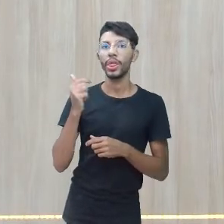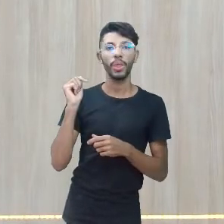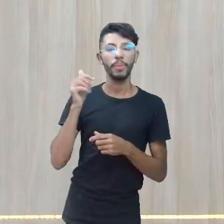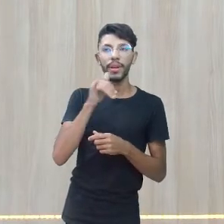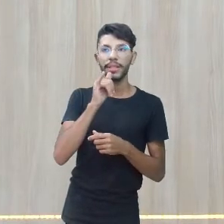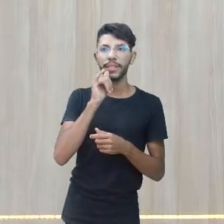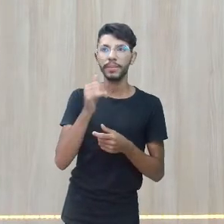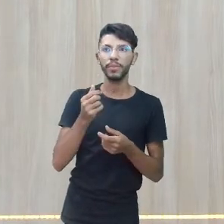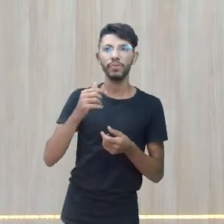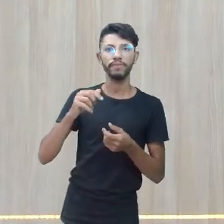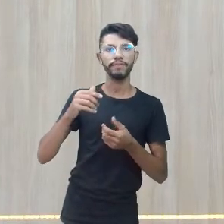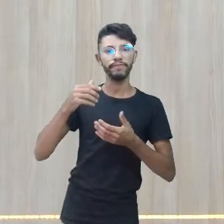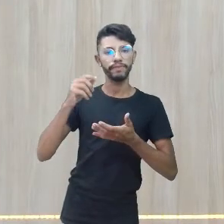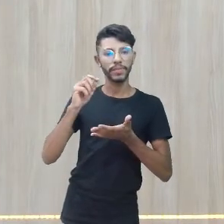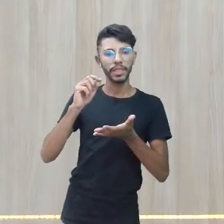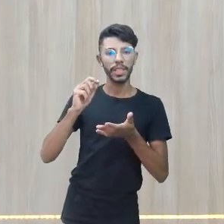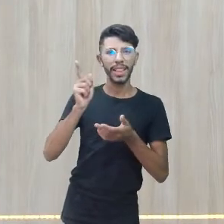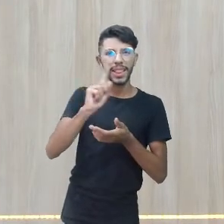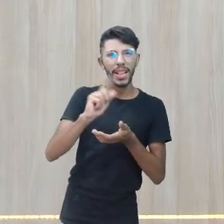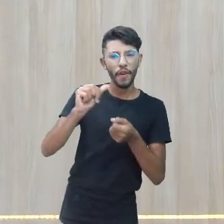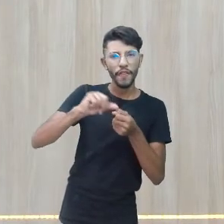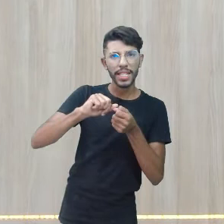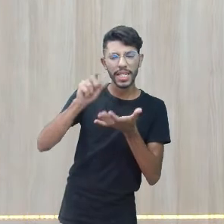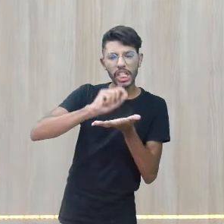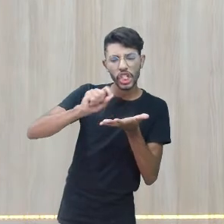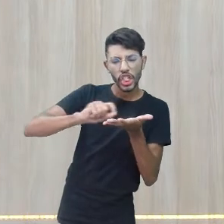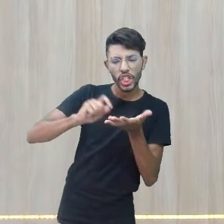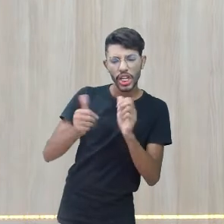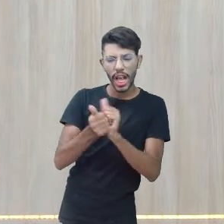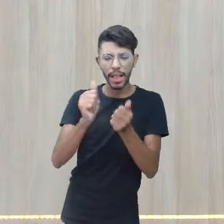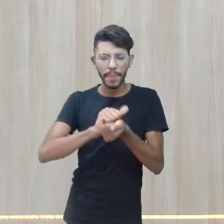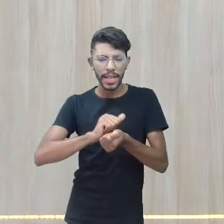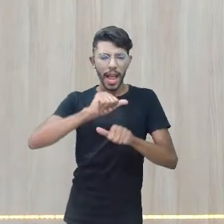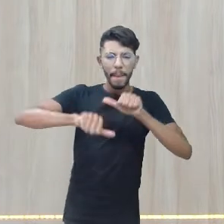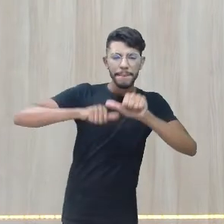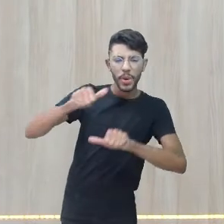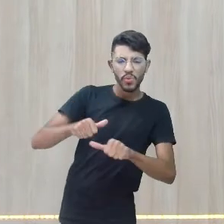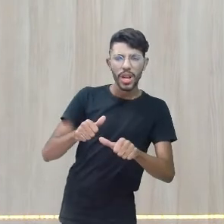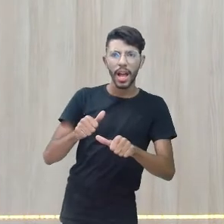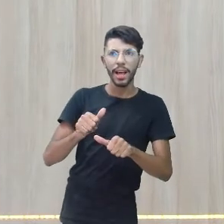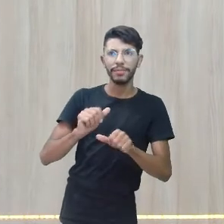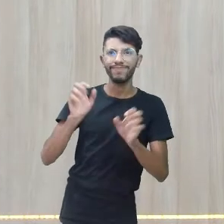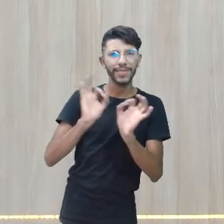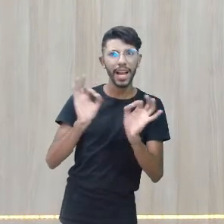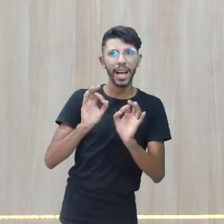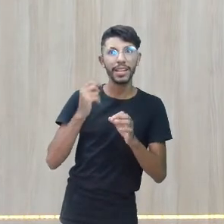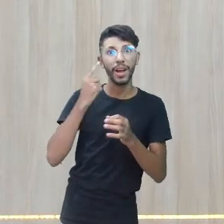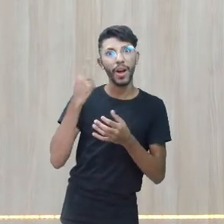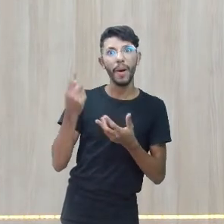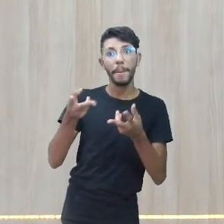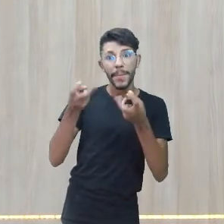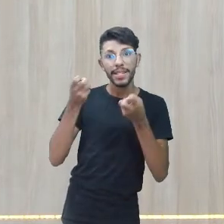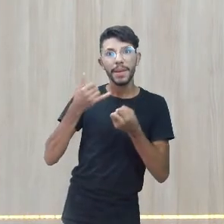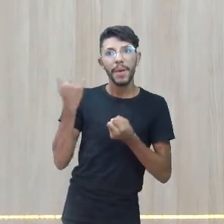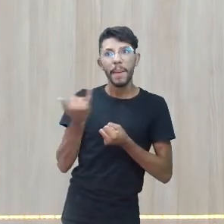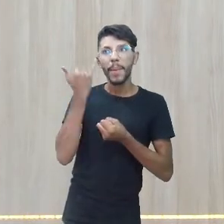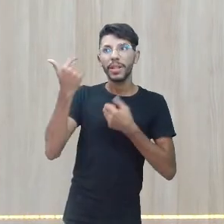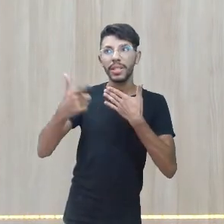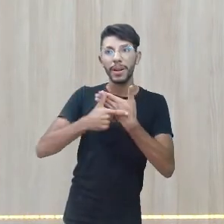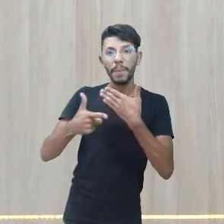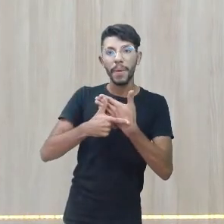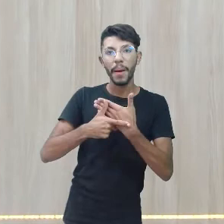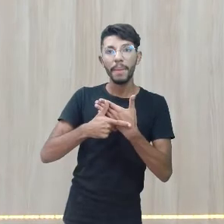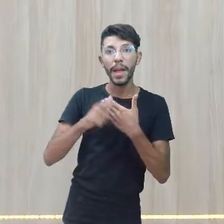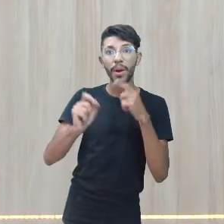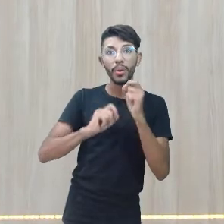de escrever, reescrever, adaptar, modificar. Olha a importância do papel, minha gente,